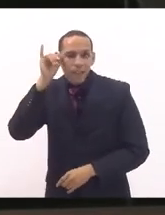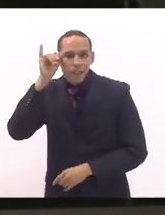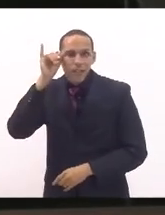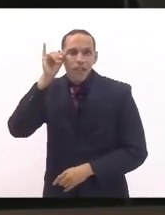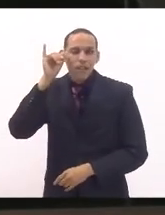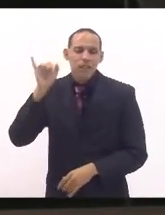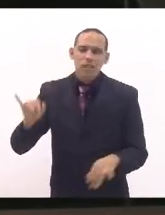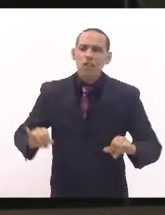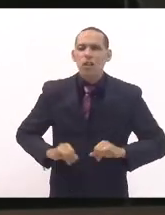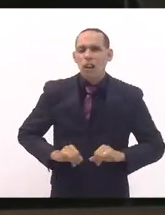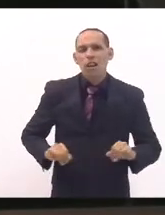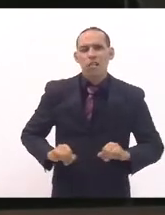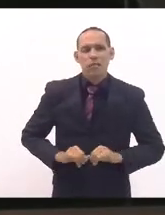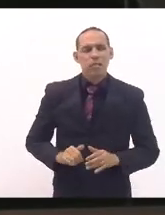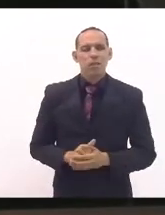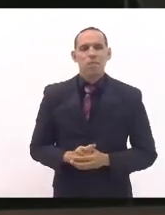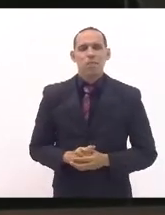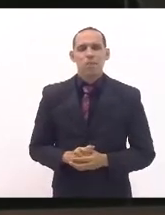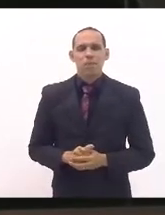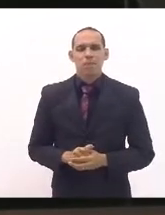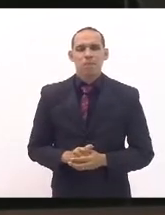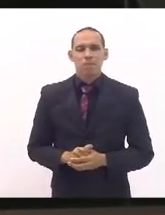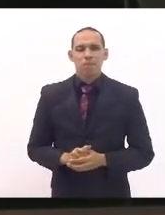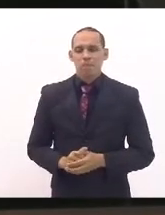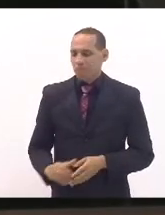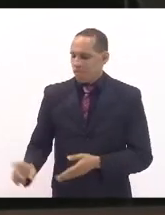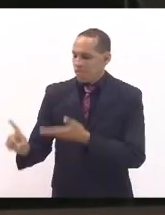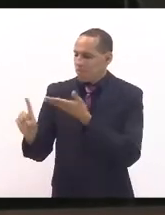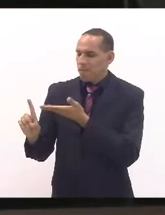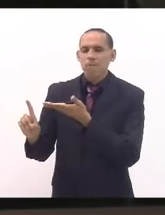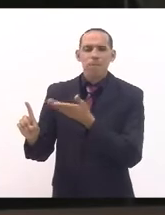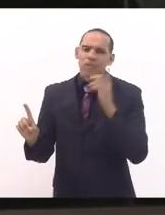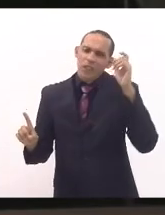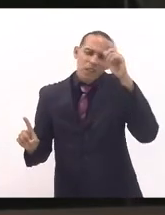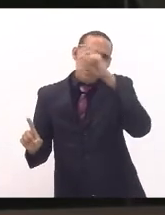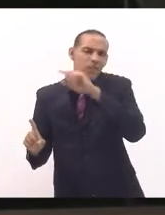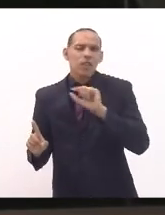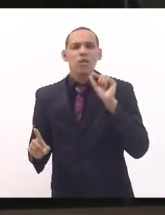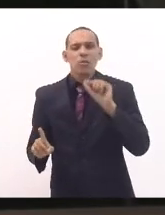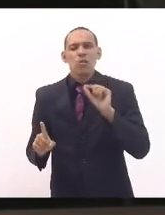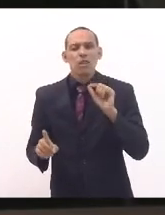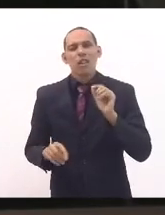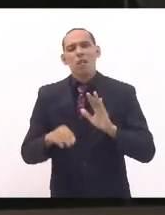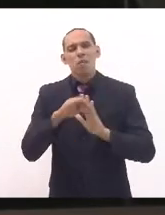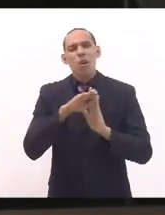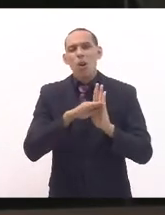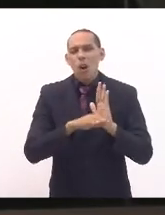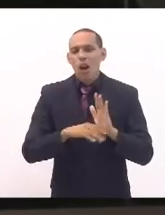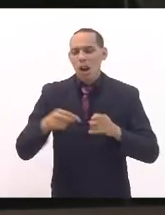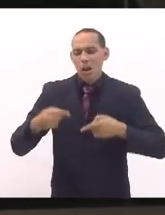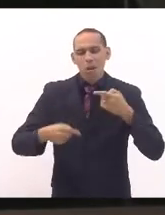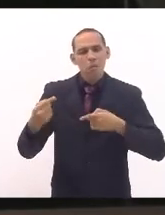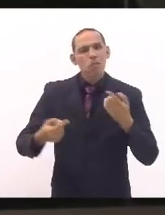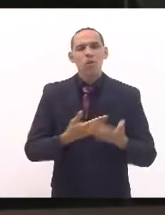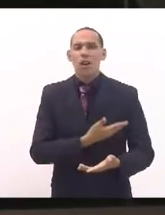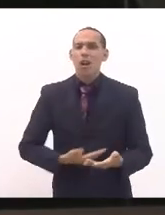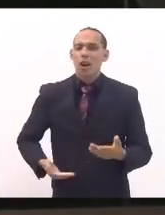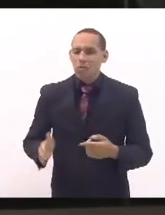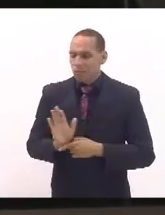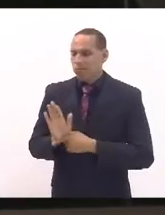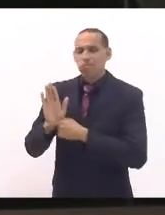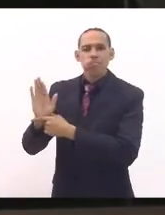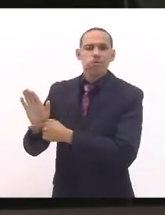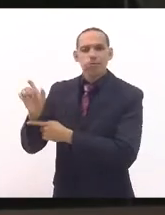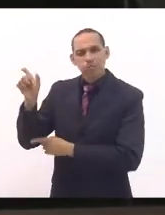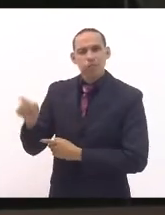tinha. Ele tinha muita dificuldade de ter programas, de ter política pública que contemplasse o